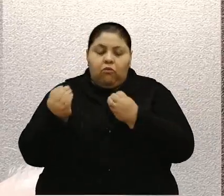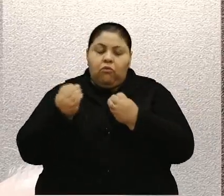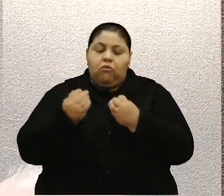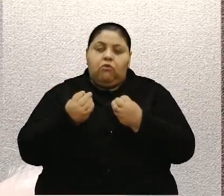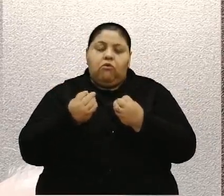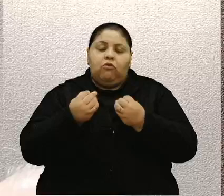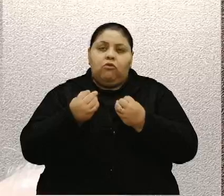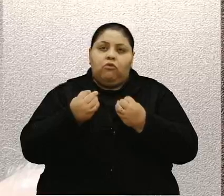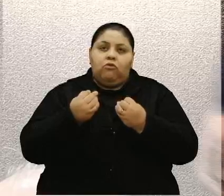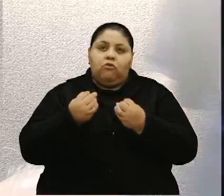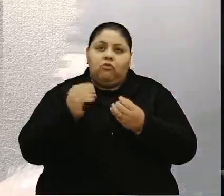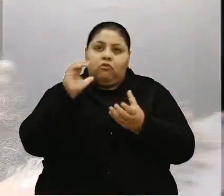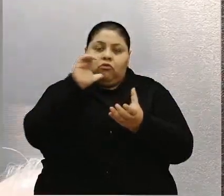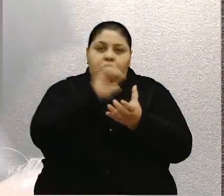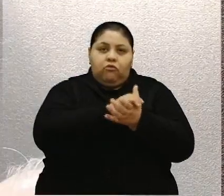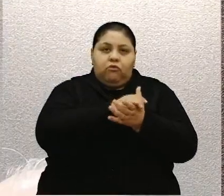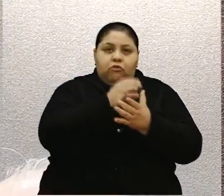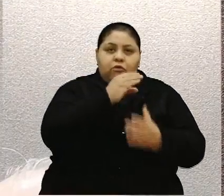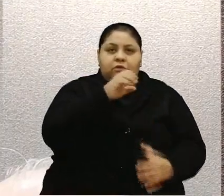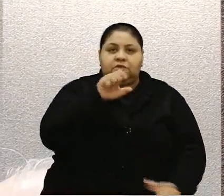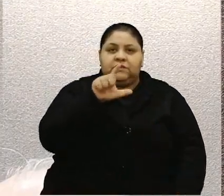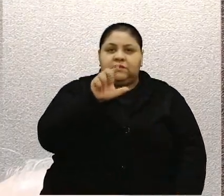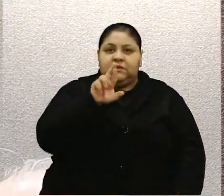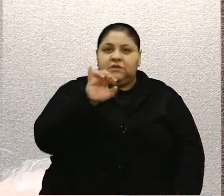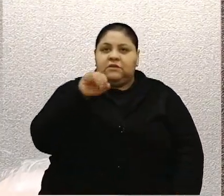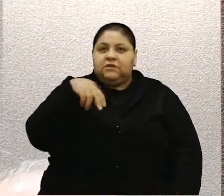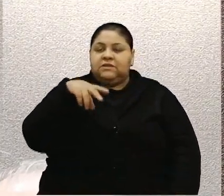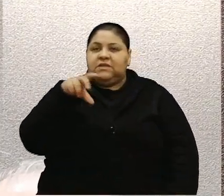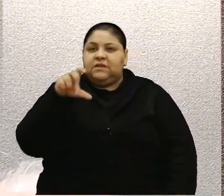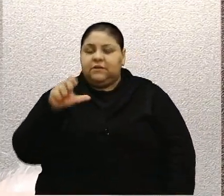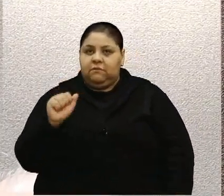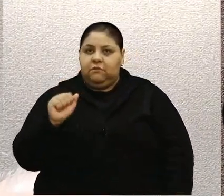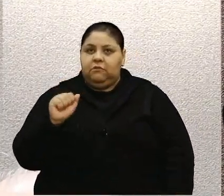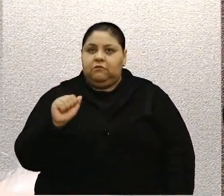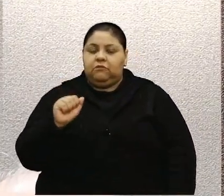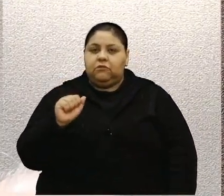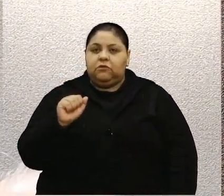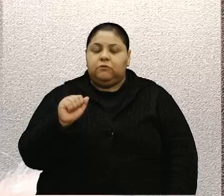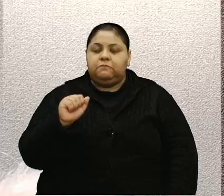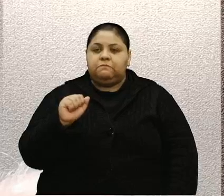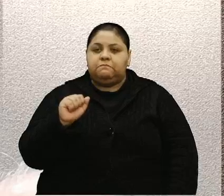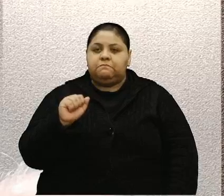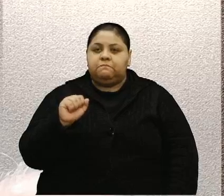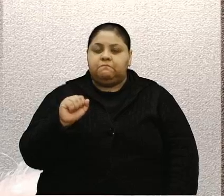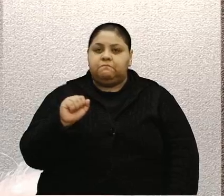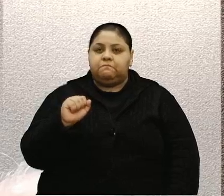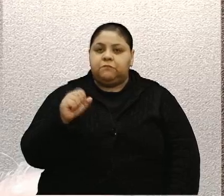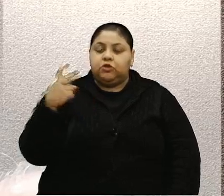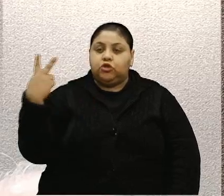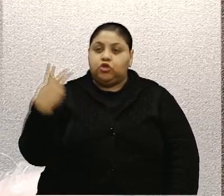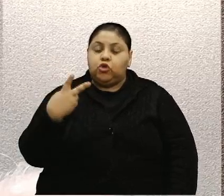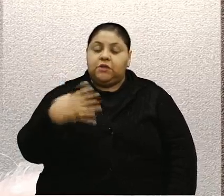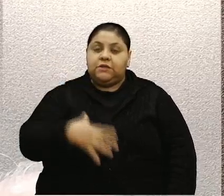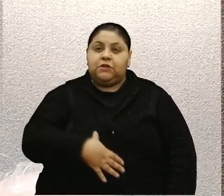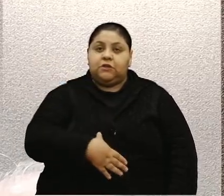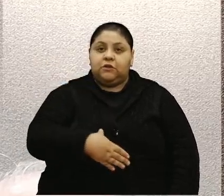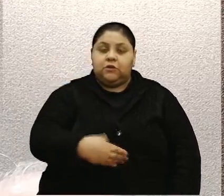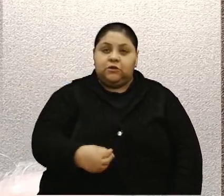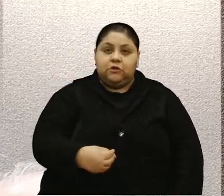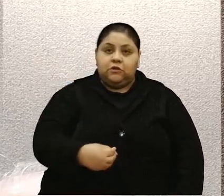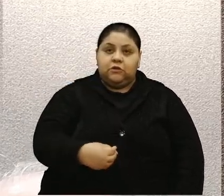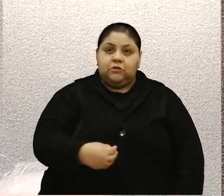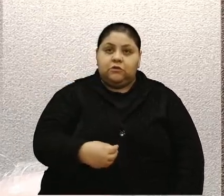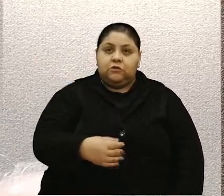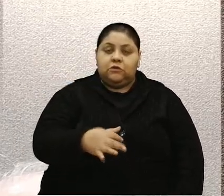e casou com a dona Celira de Aguiar Mazzocchi e deixou 2 filhos, a doutora